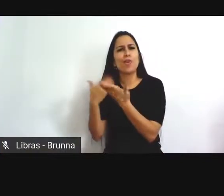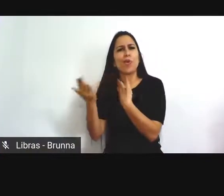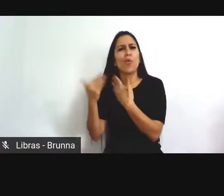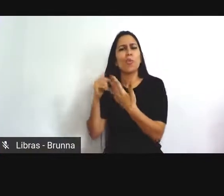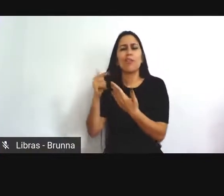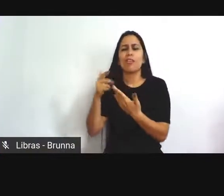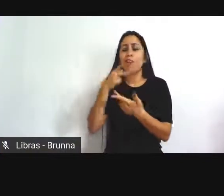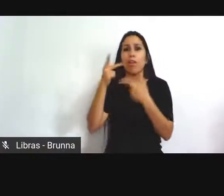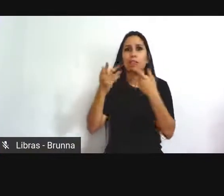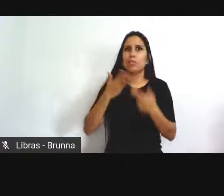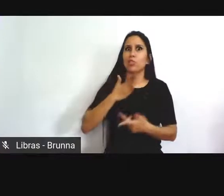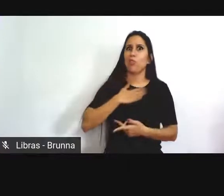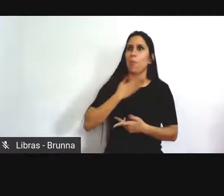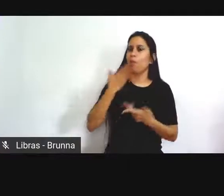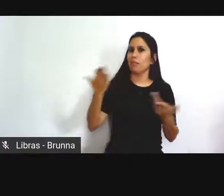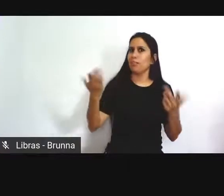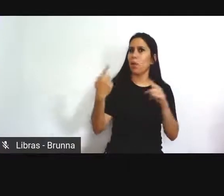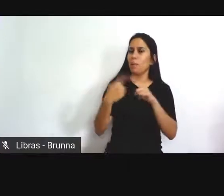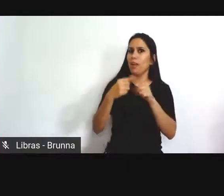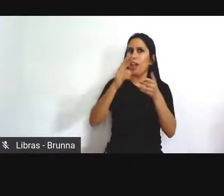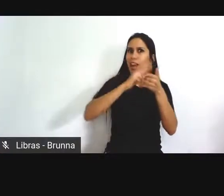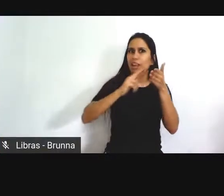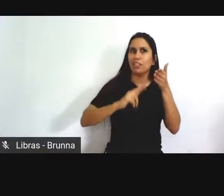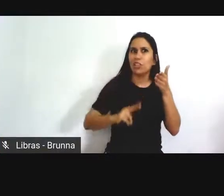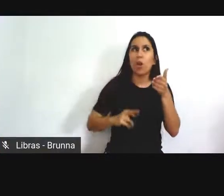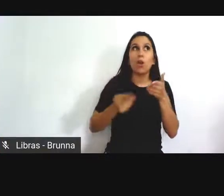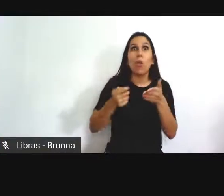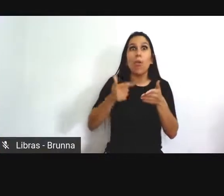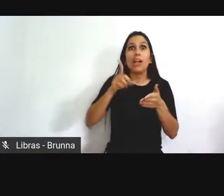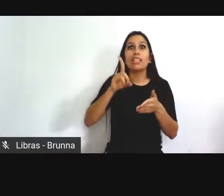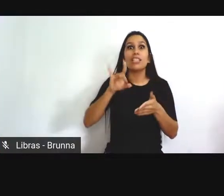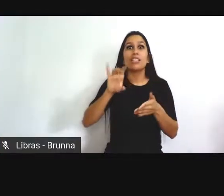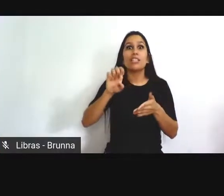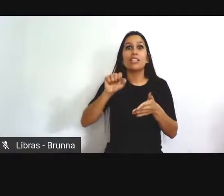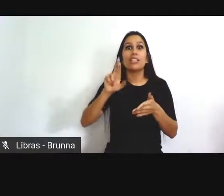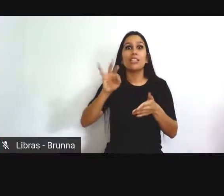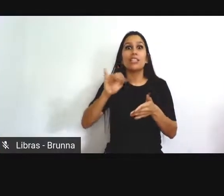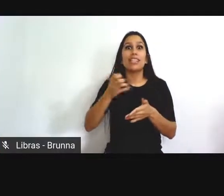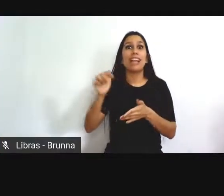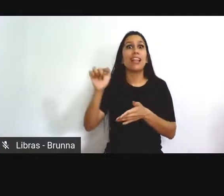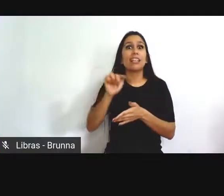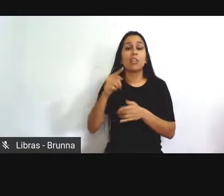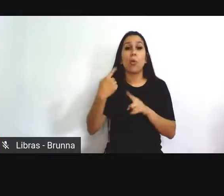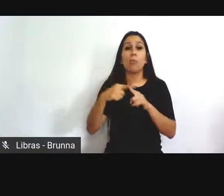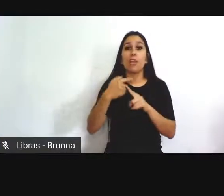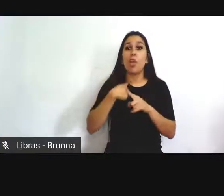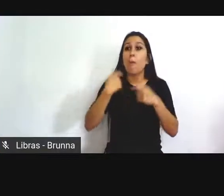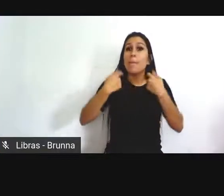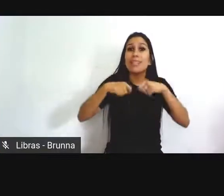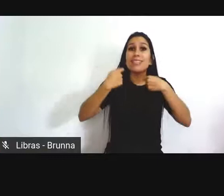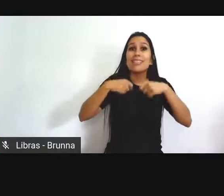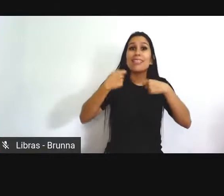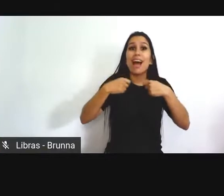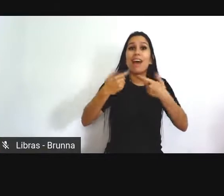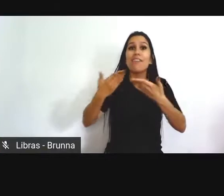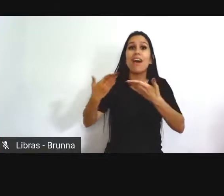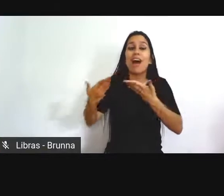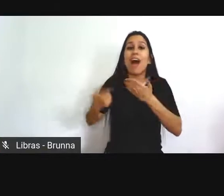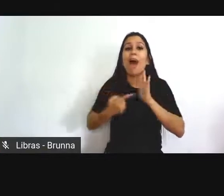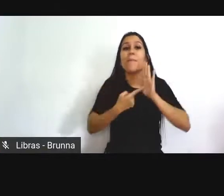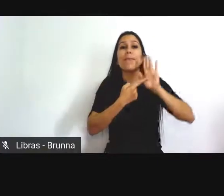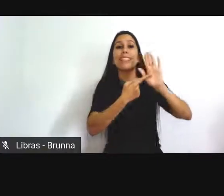vai estar fazendo um relatório que vai ser quase uma dissertação. Porque eu precisava apresentar o trabalho para a área,